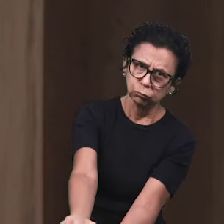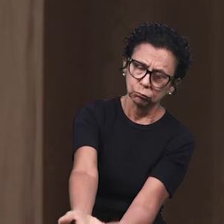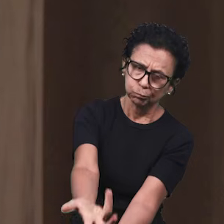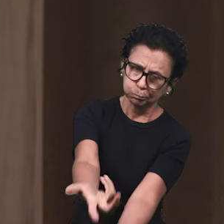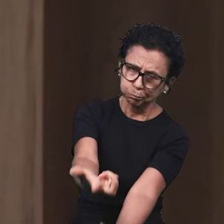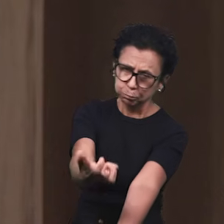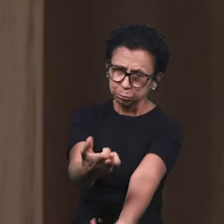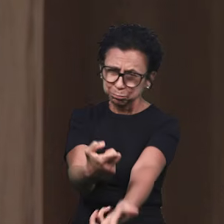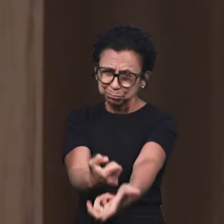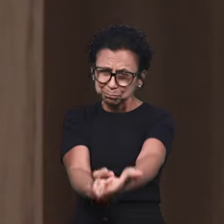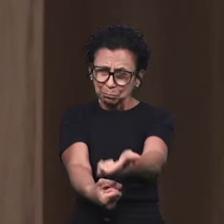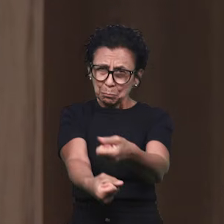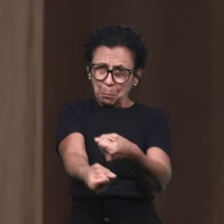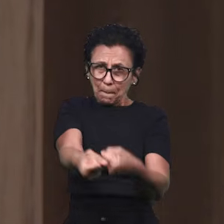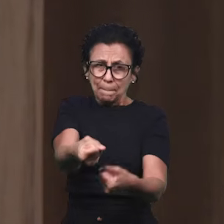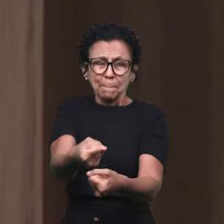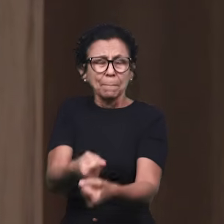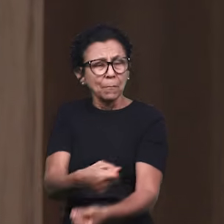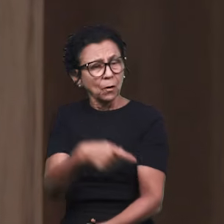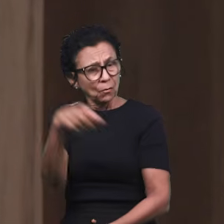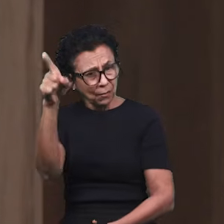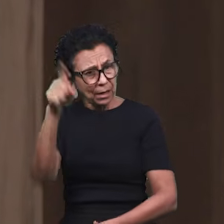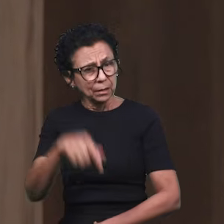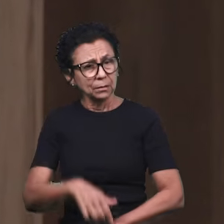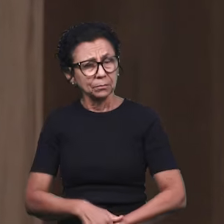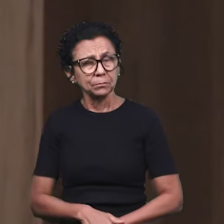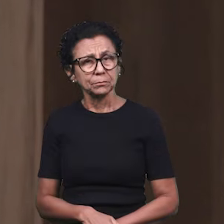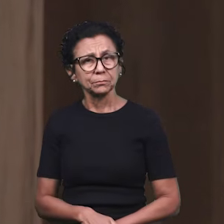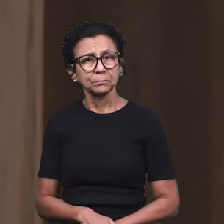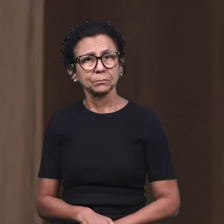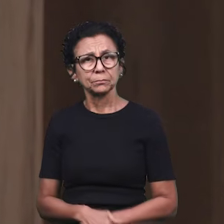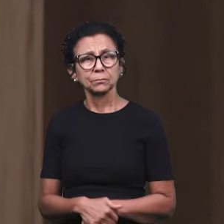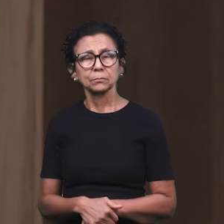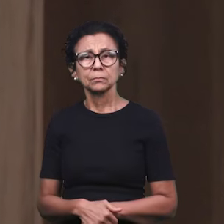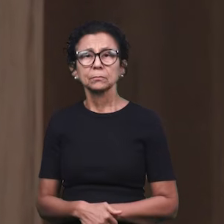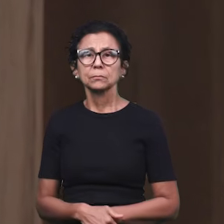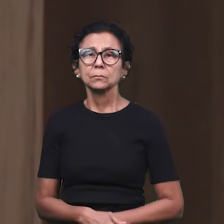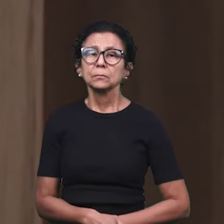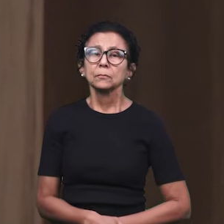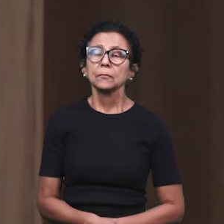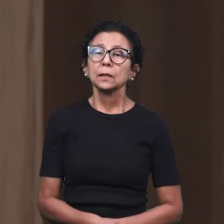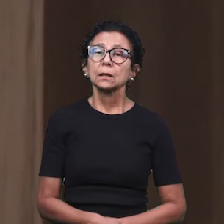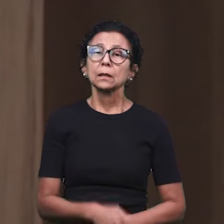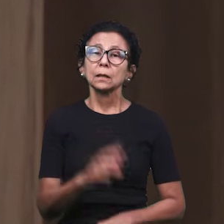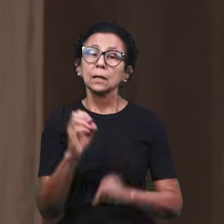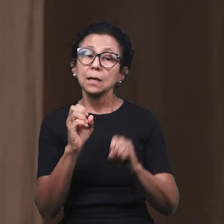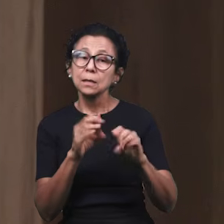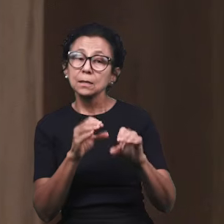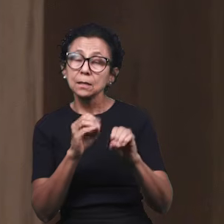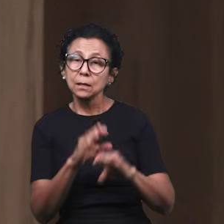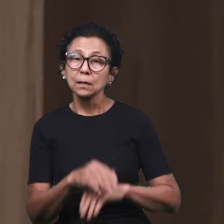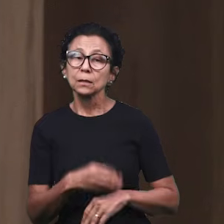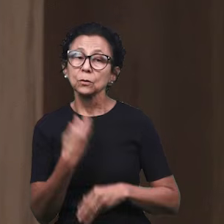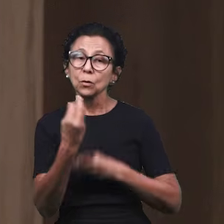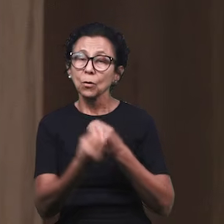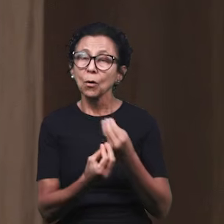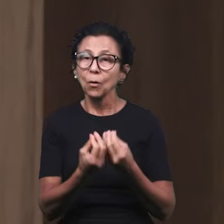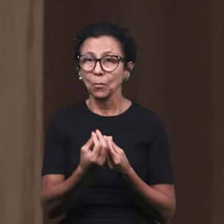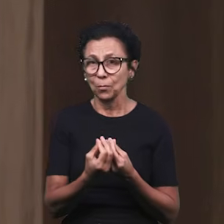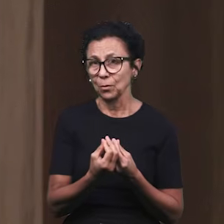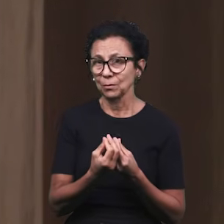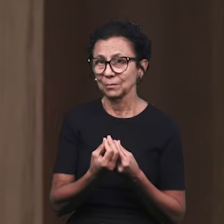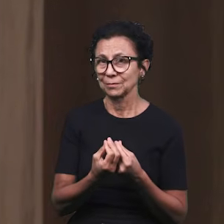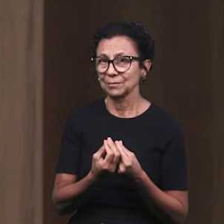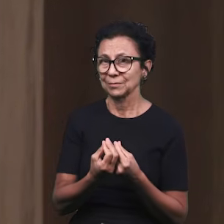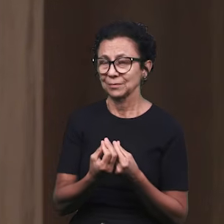seja, ele estava dando uma ordem a Pedro, ensinando a Pedro como ele deveria